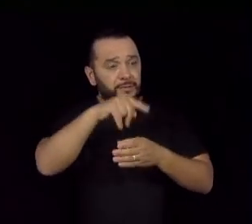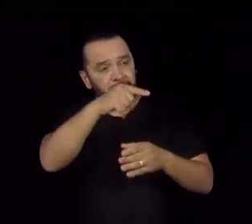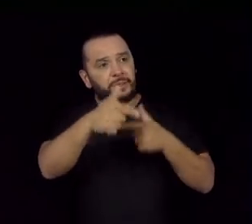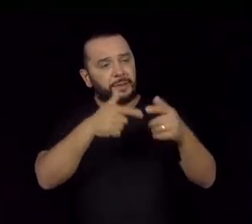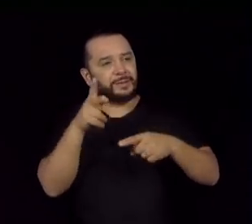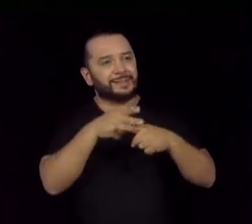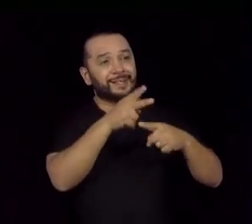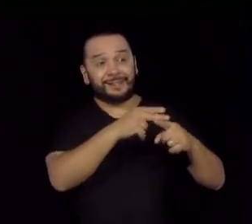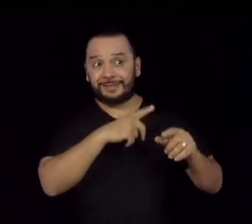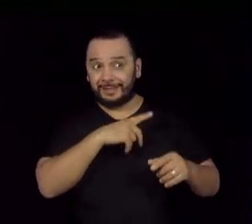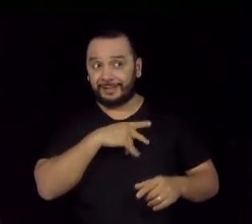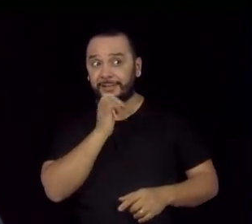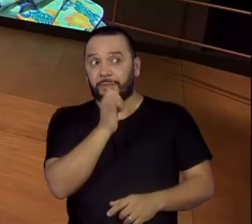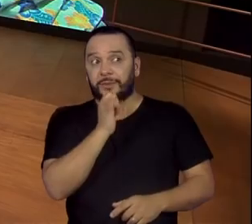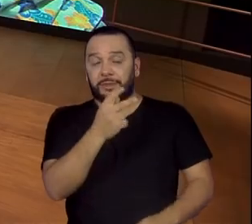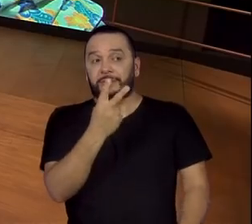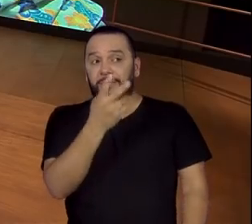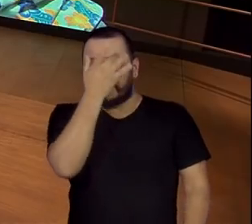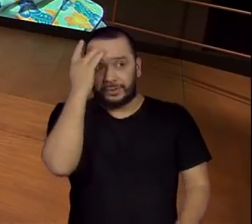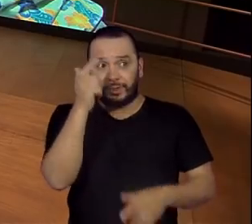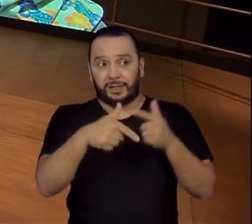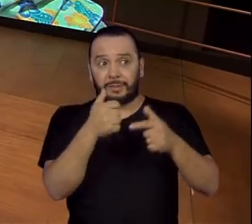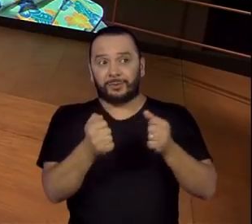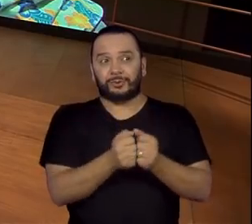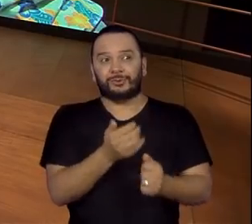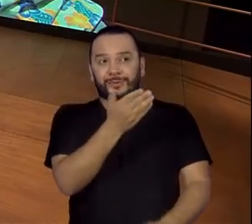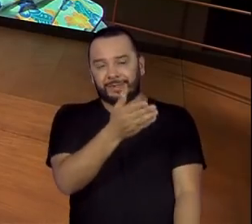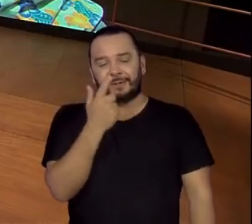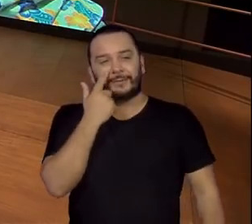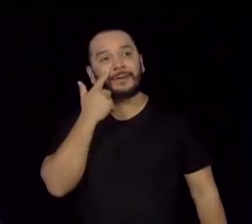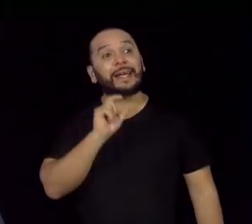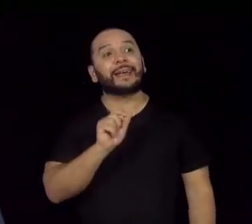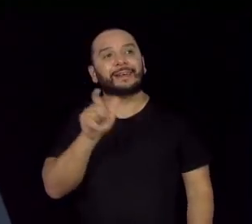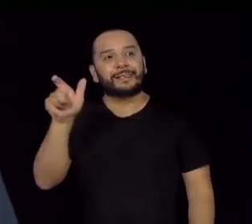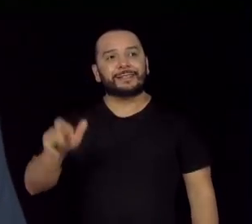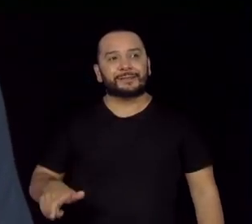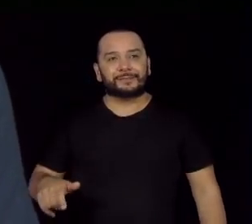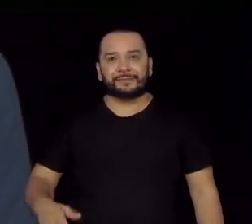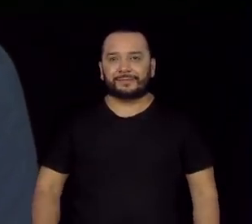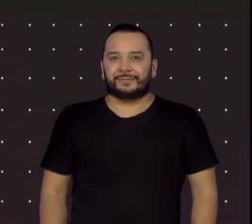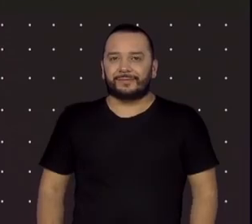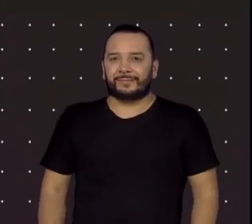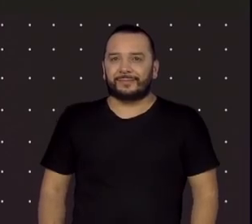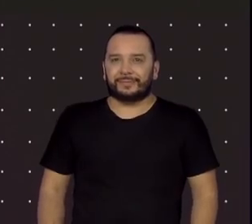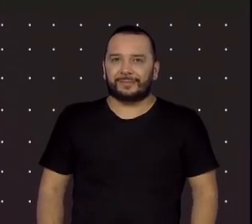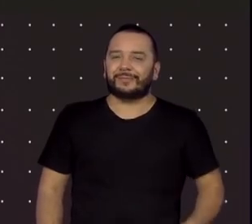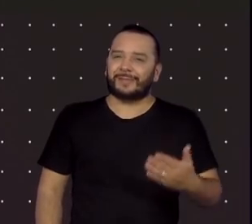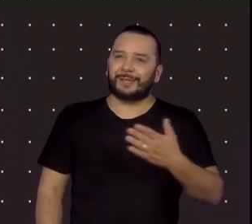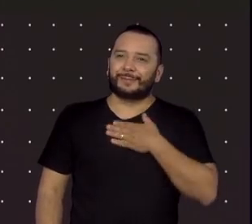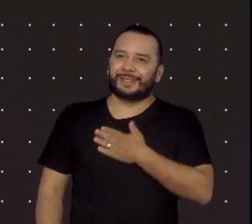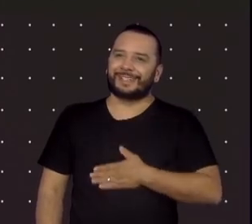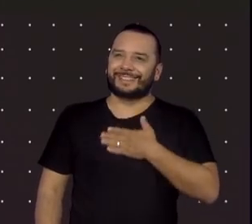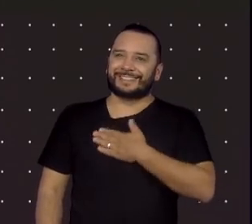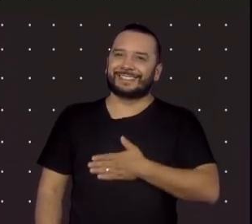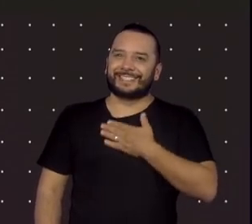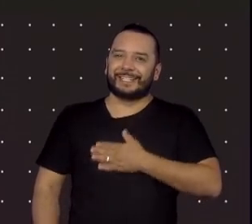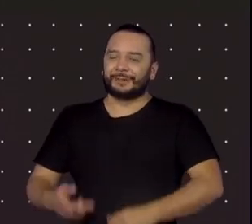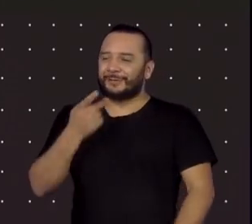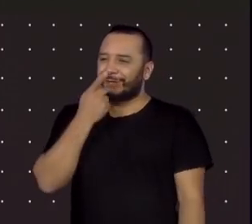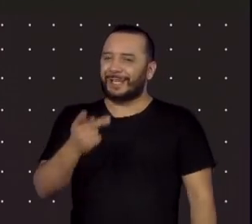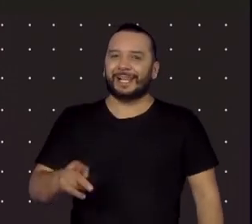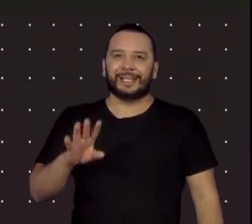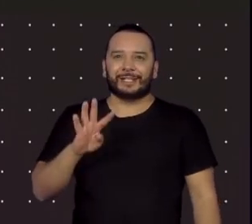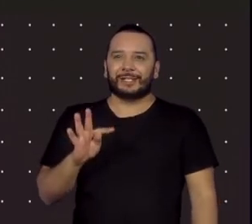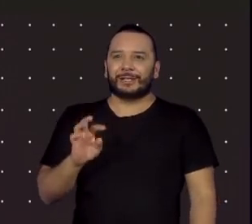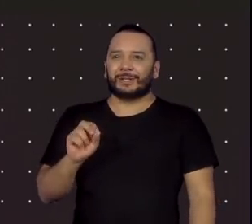tem o depoimento de 2 pessoas que tiveram com você nesse trabalho. Vamos ver? Que prazer poder falar de Tony Tornado